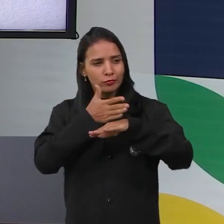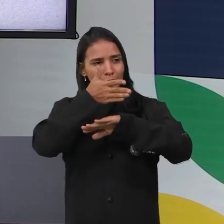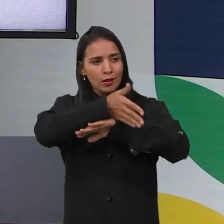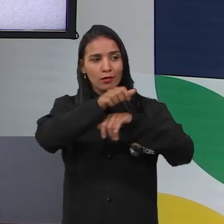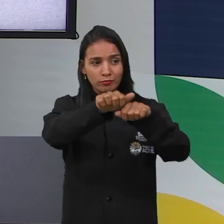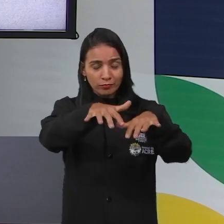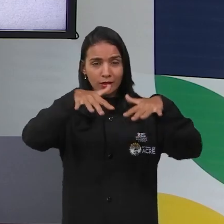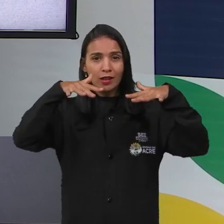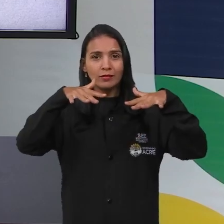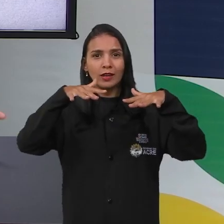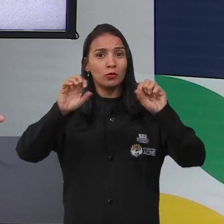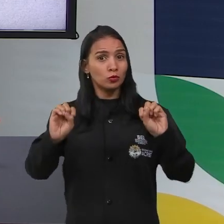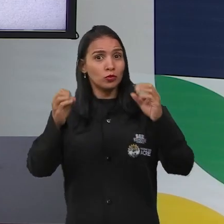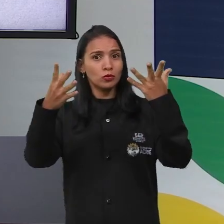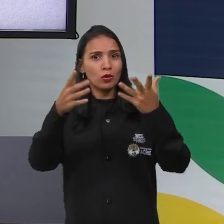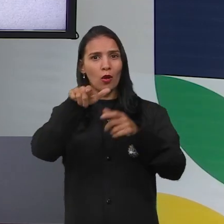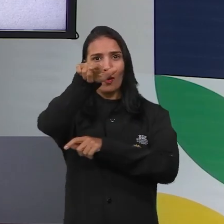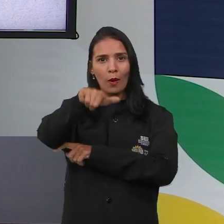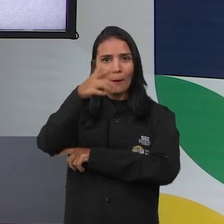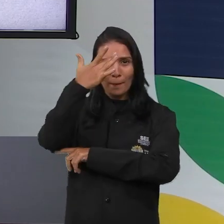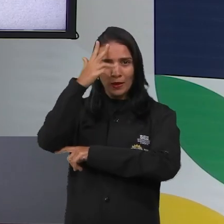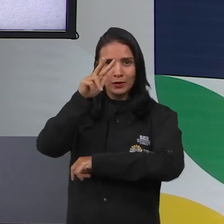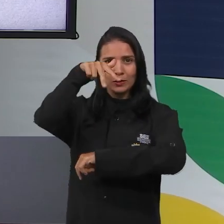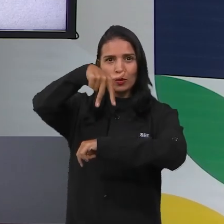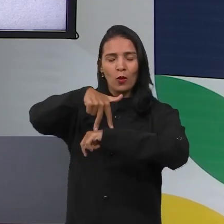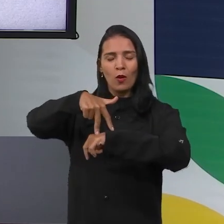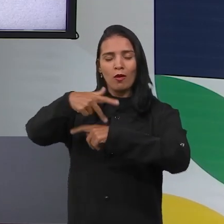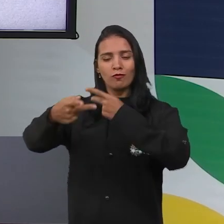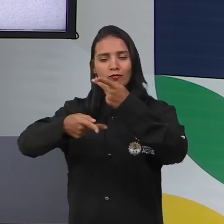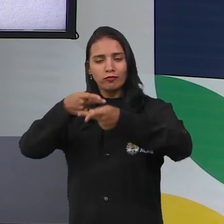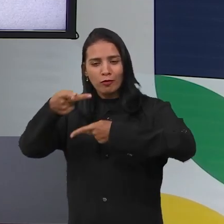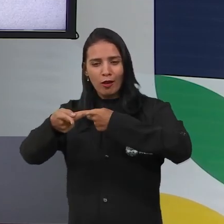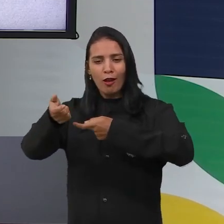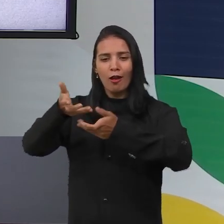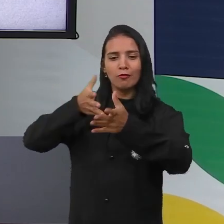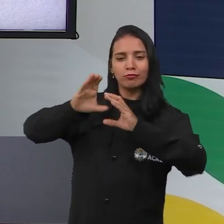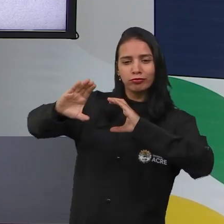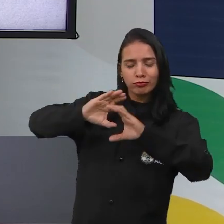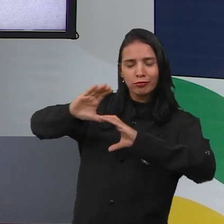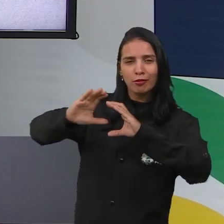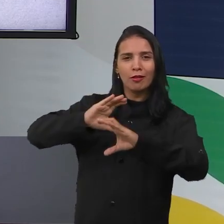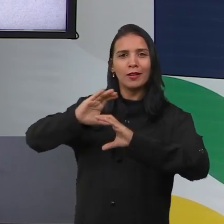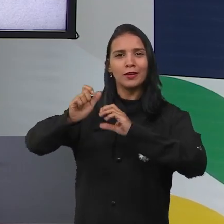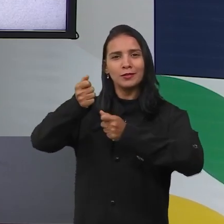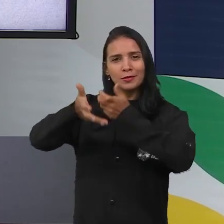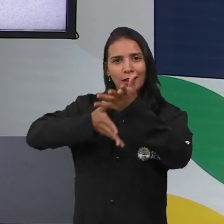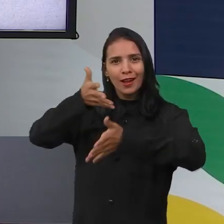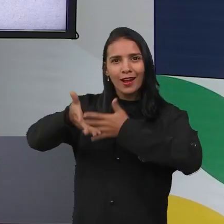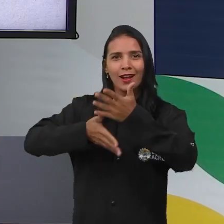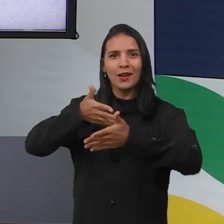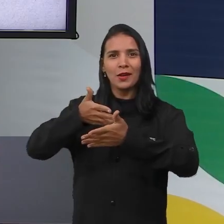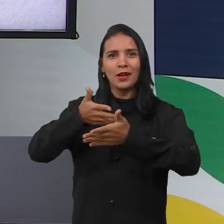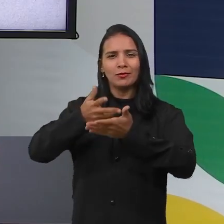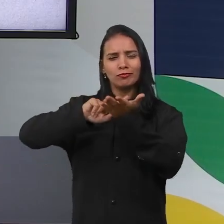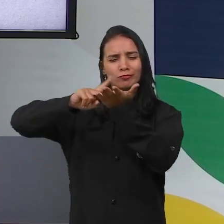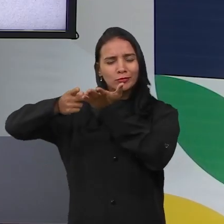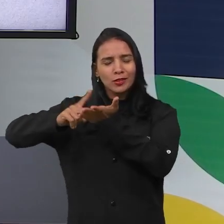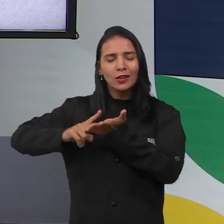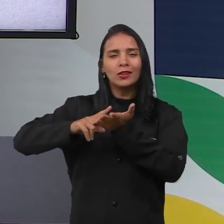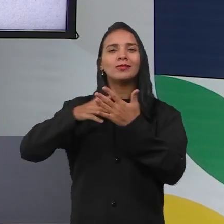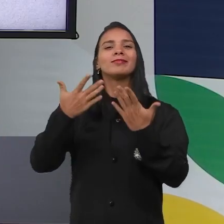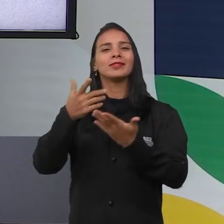tem lá vários trocadilhos? E isso é um exemplo básico do que seria esse humor de duplo